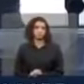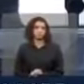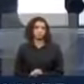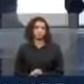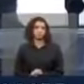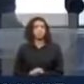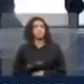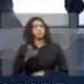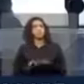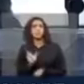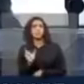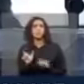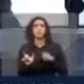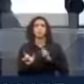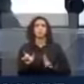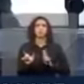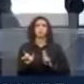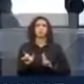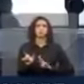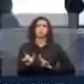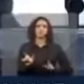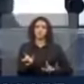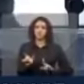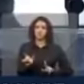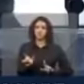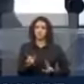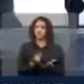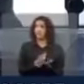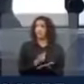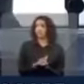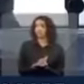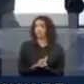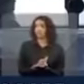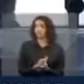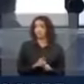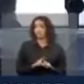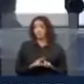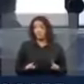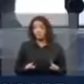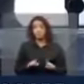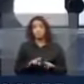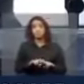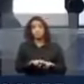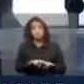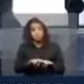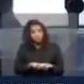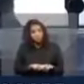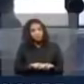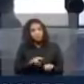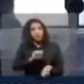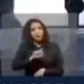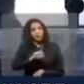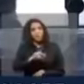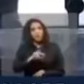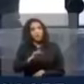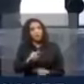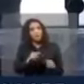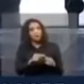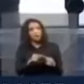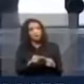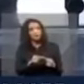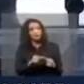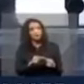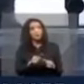seja politicamente correta, mas é exatamente acerca disso que trata esta DPF, a busca